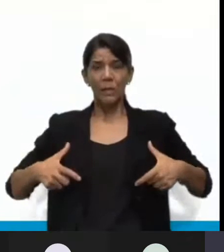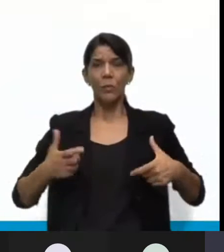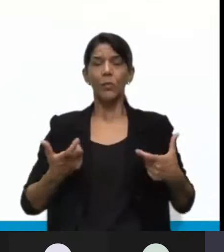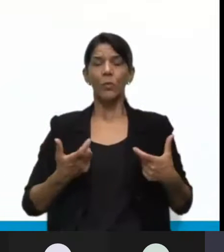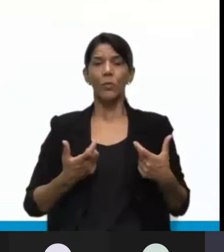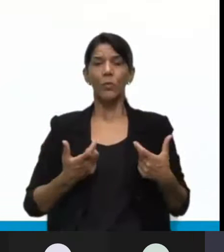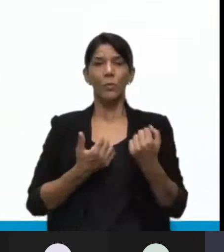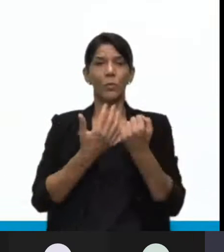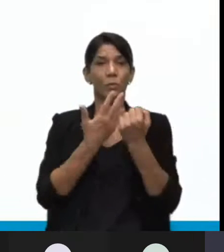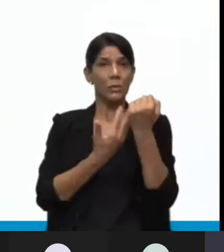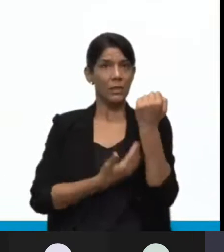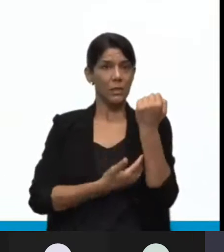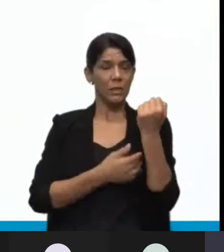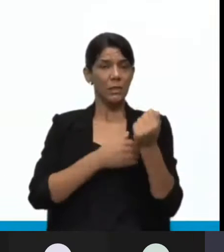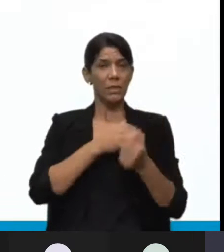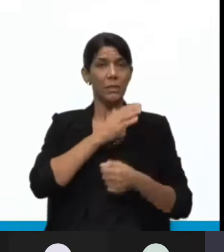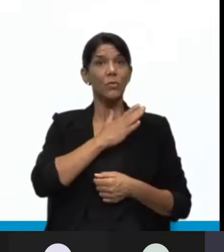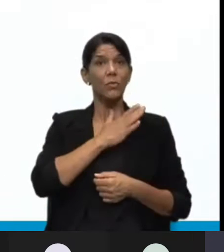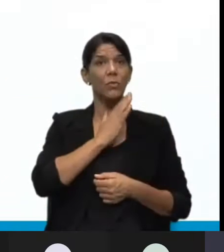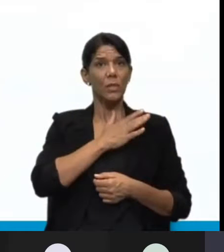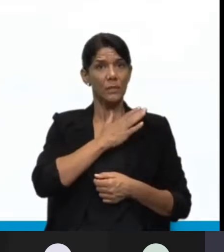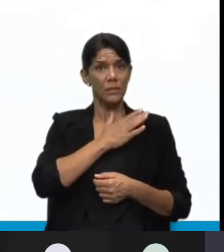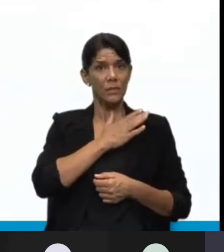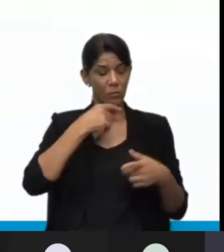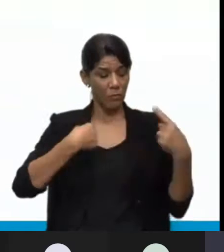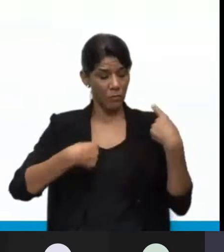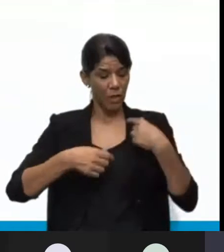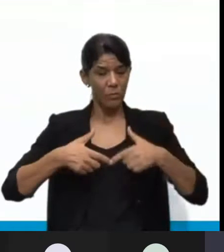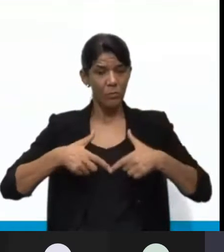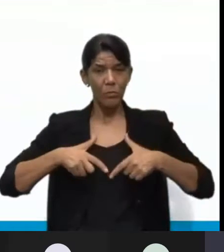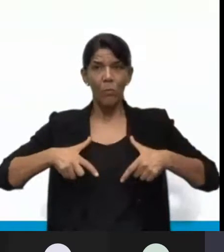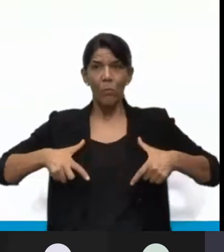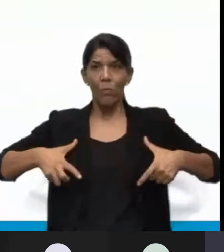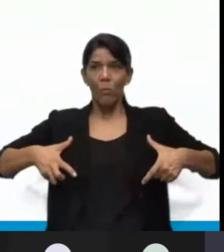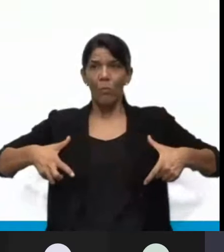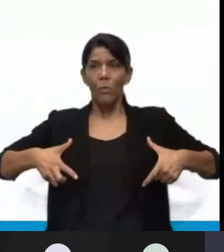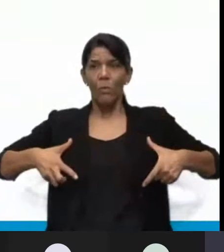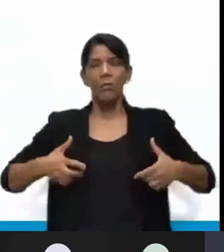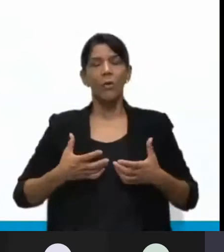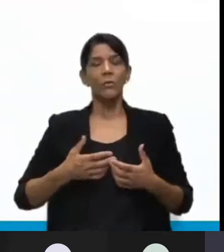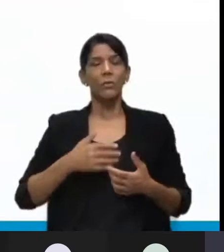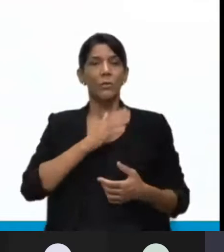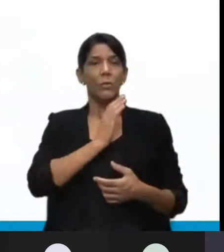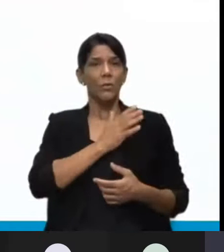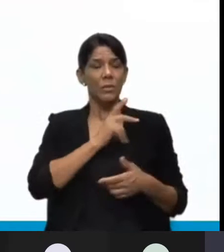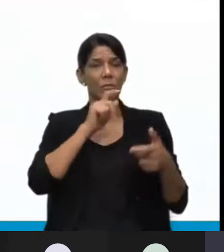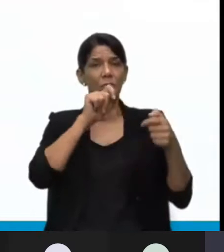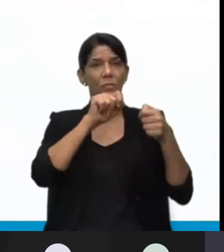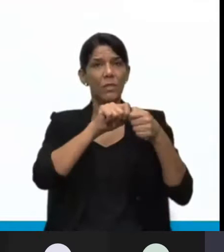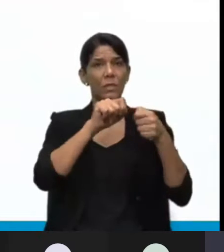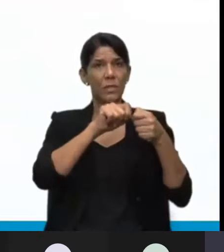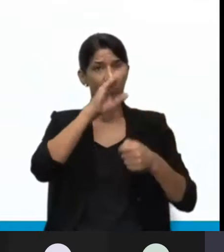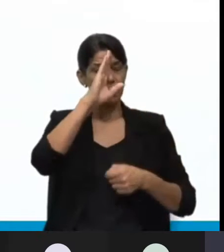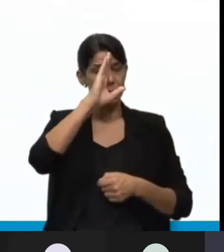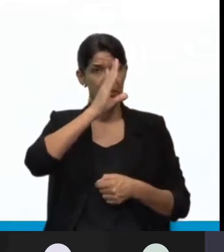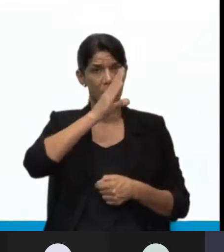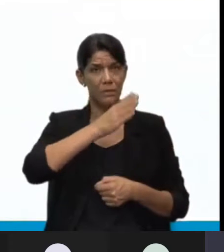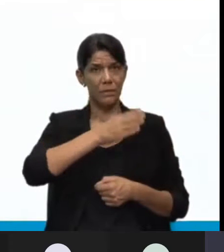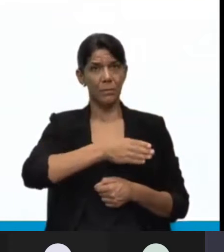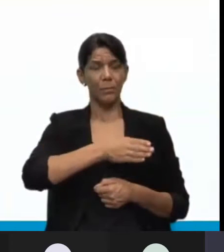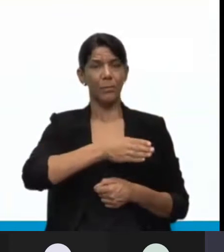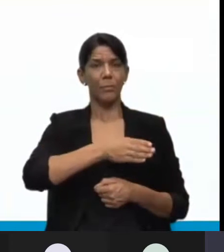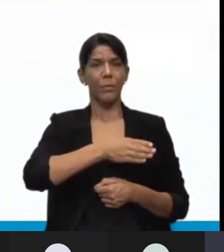sangue lá do coração, do pulmão, o sangue que foi oxigenado no pulmão para o coração, né? Formando então aí as principais,